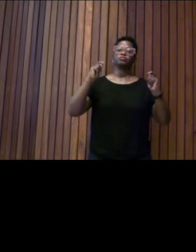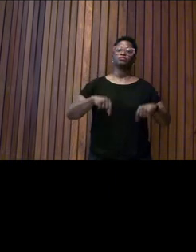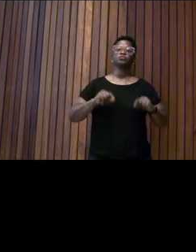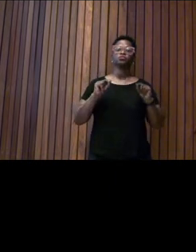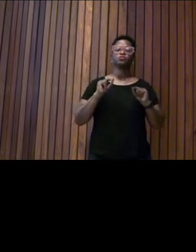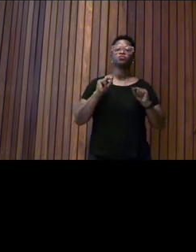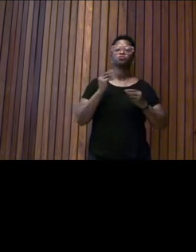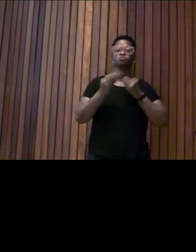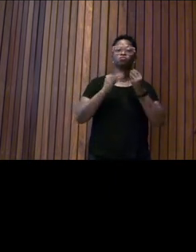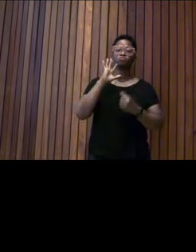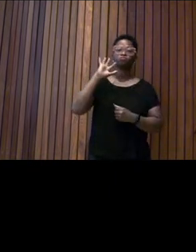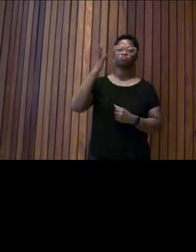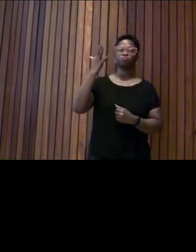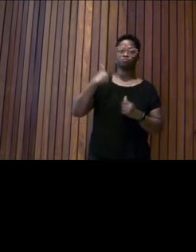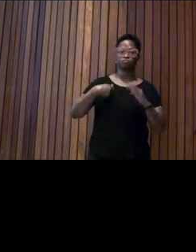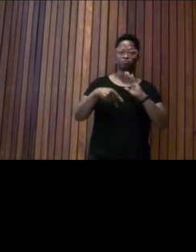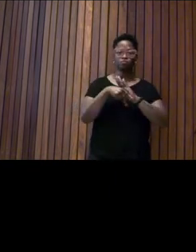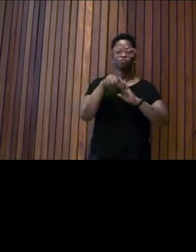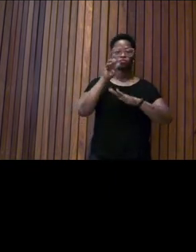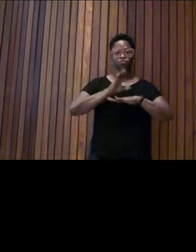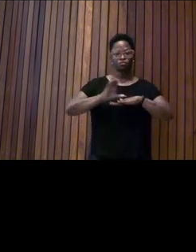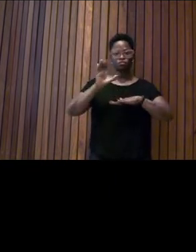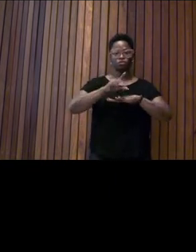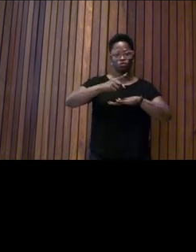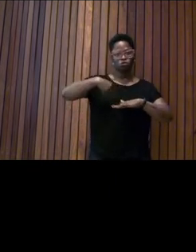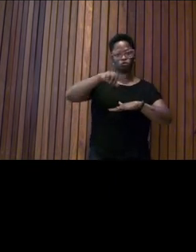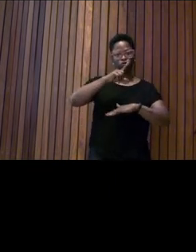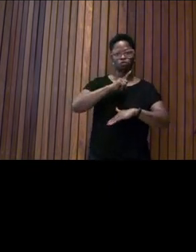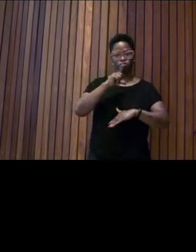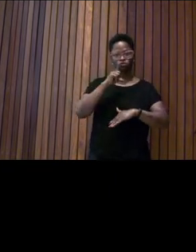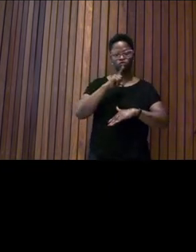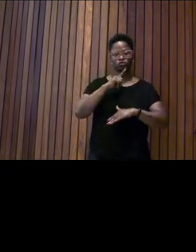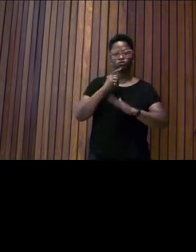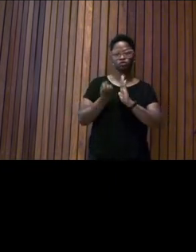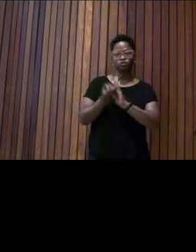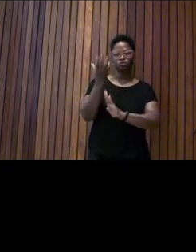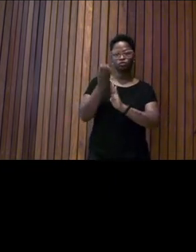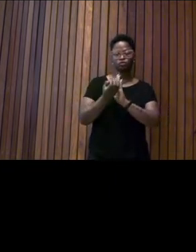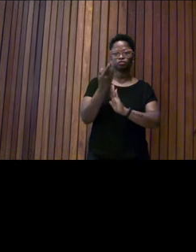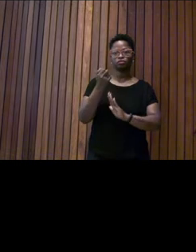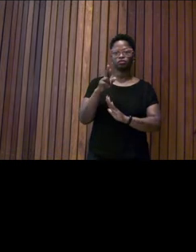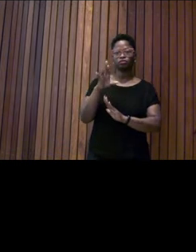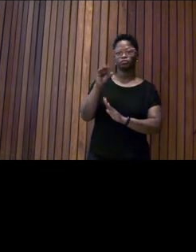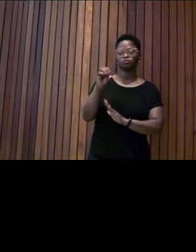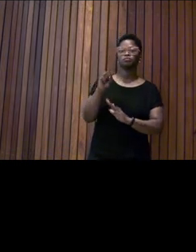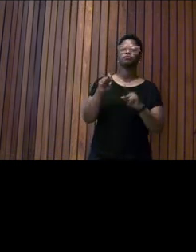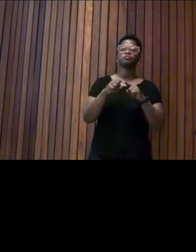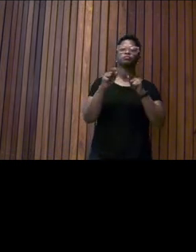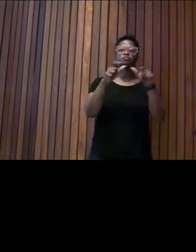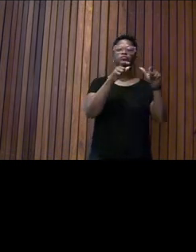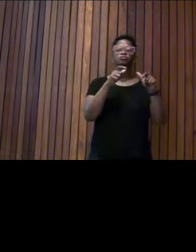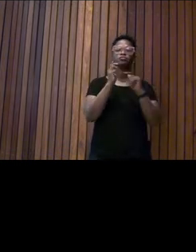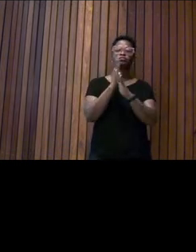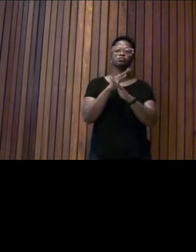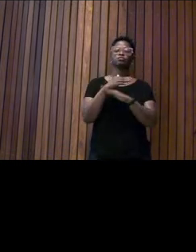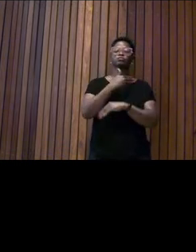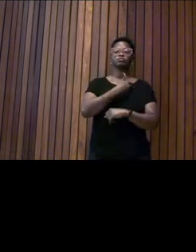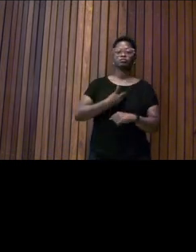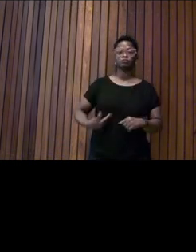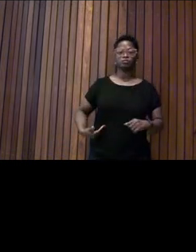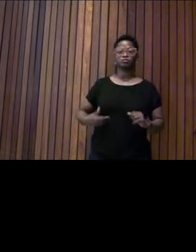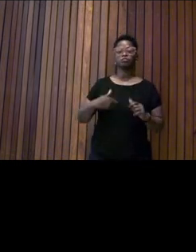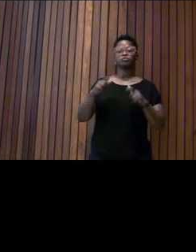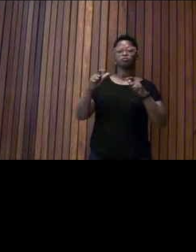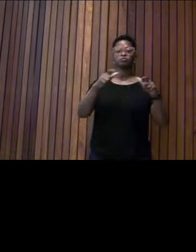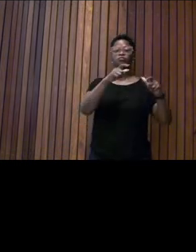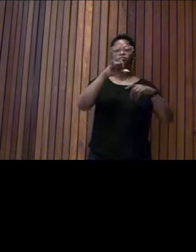de que, como resultado, né, desse curso, a gente tivesse, né, a produção de afrescos em lugares públicos, todos situados